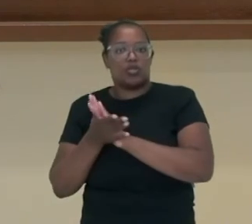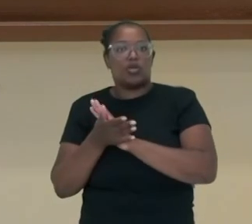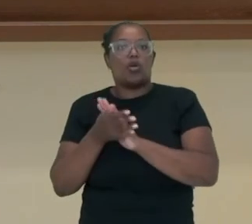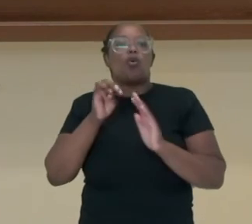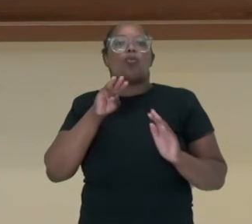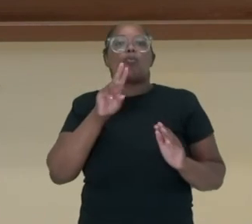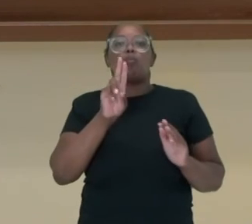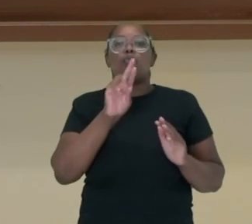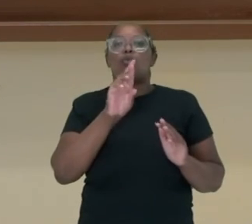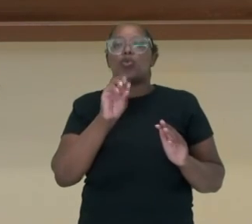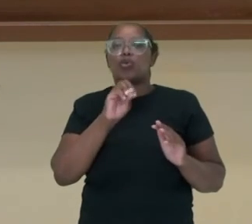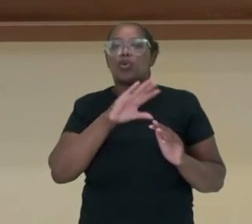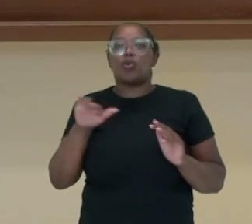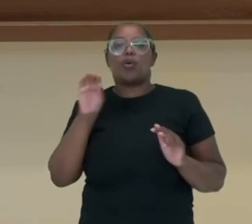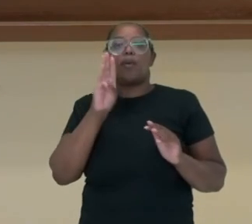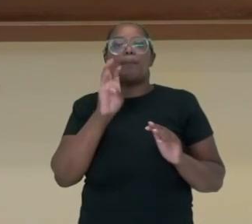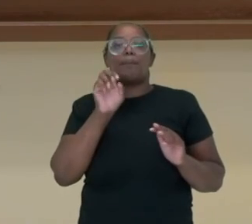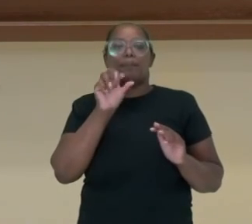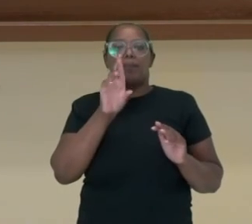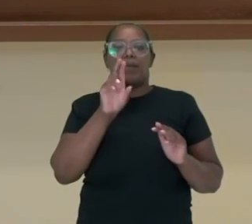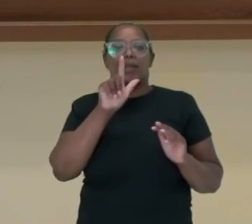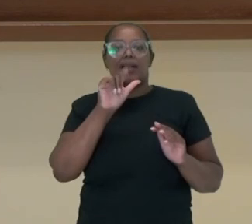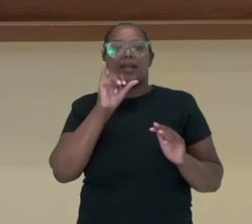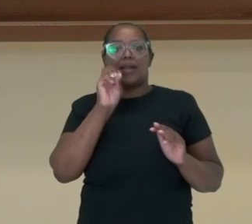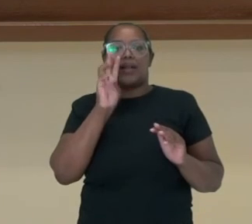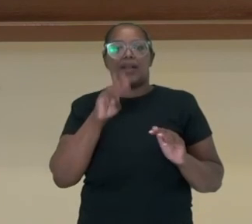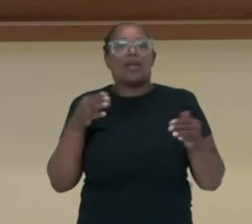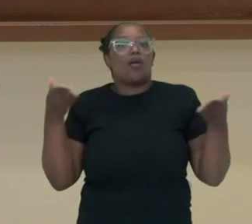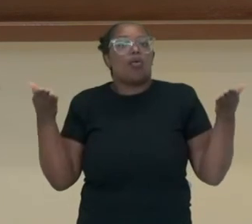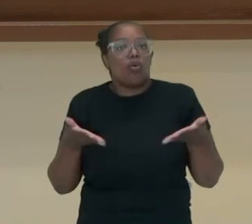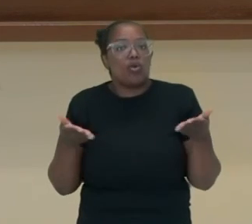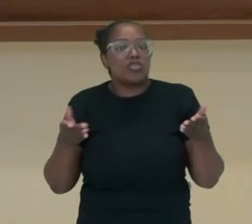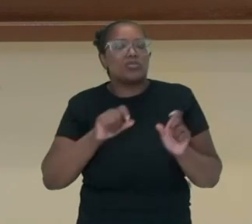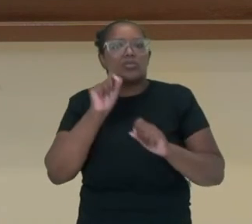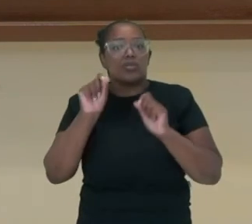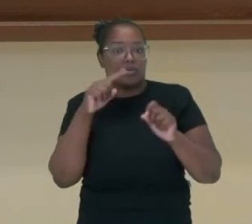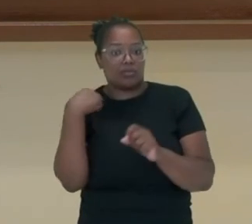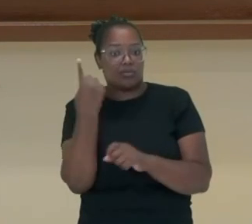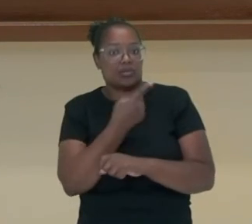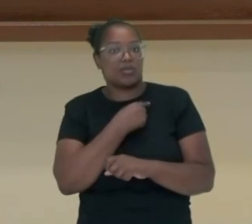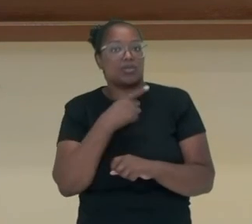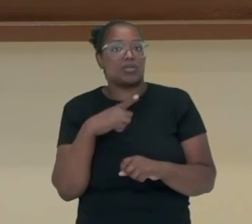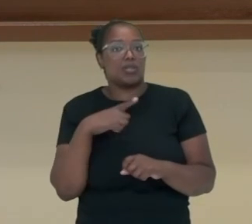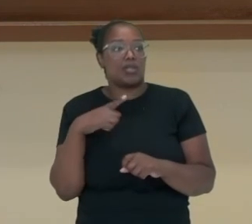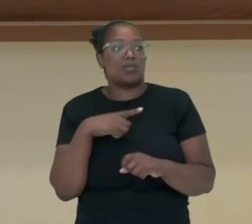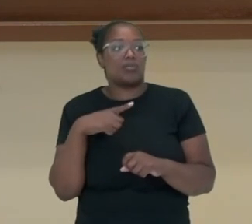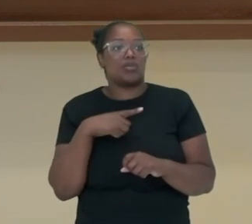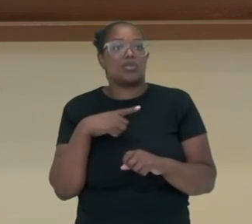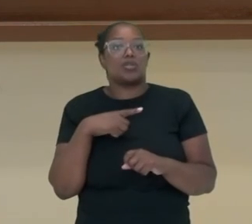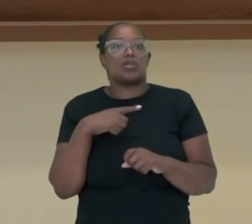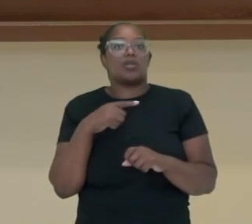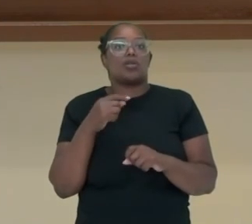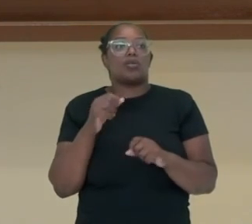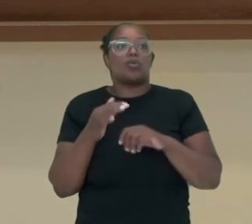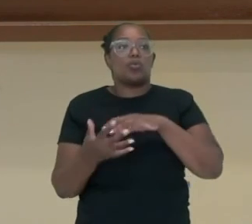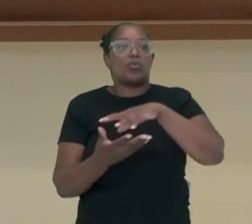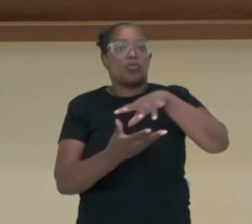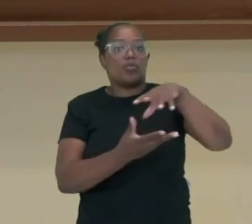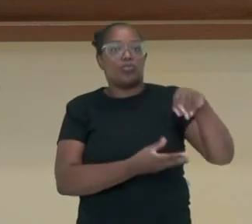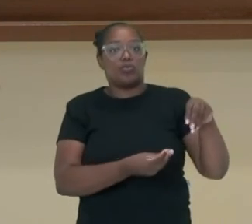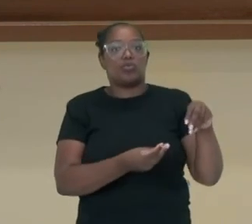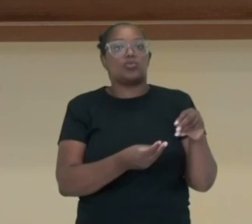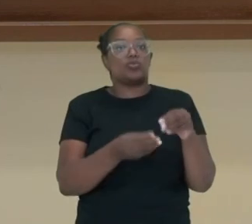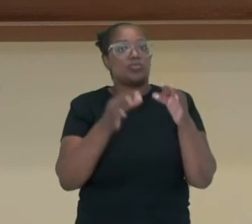movimento capitalista sobre o movimento socialista. Hoje o que nós temos? Nós temos um mundo primordialmente capitalista, com